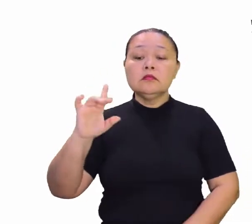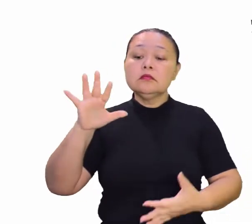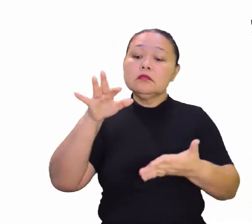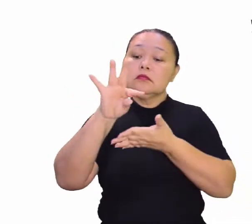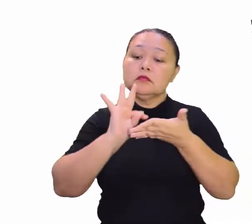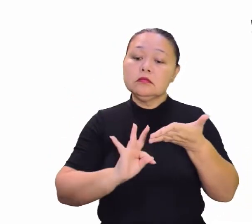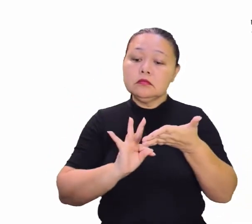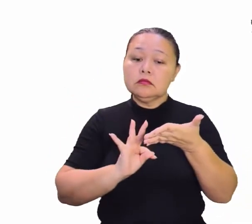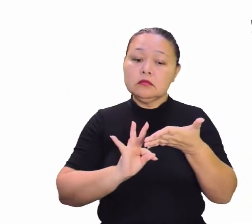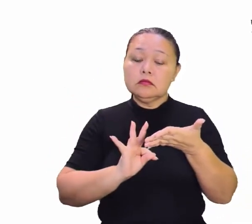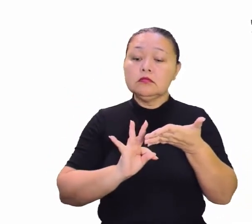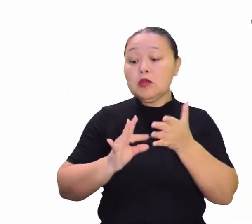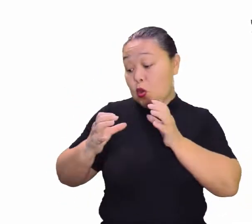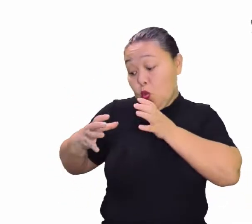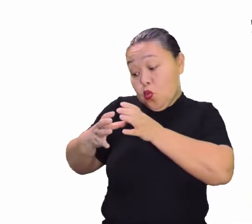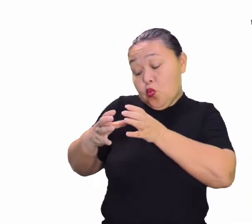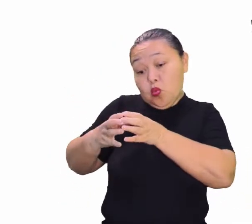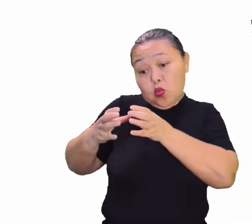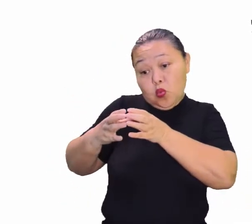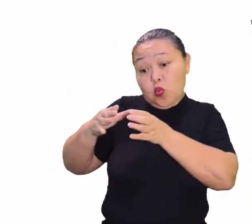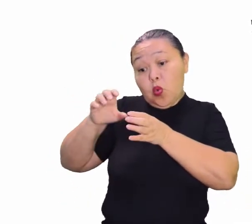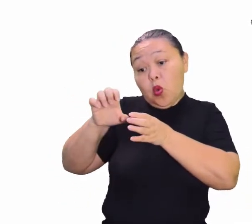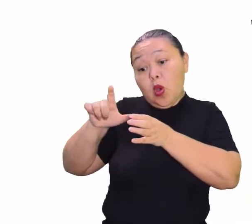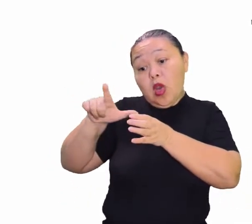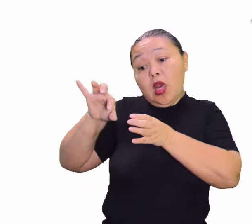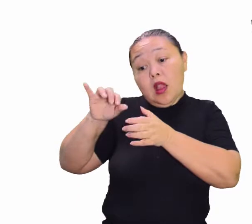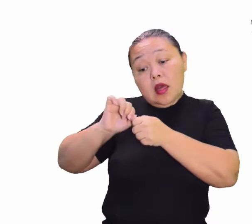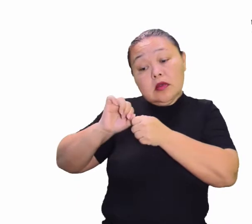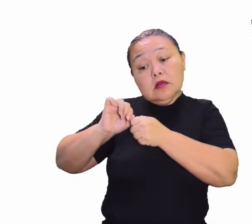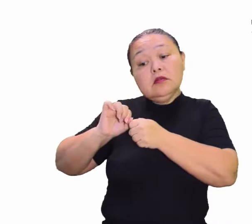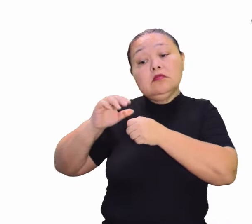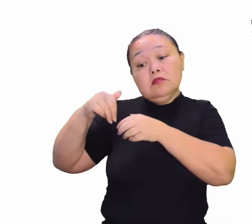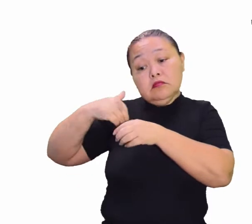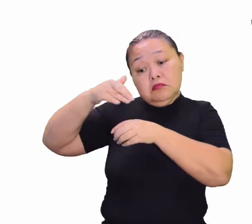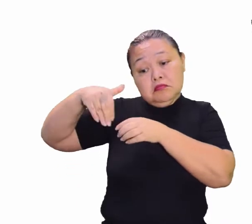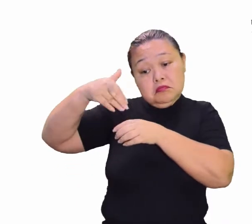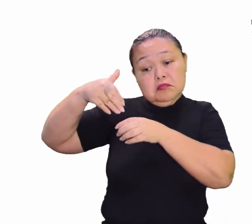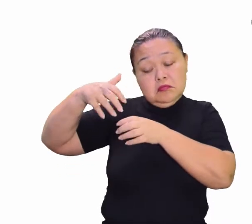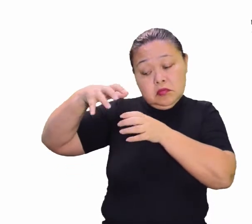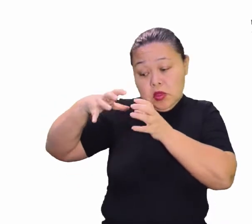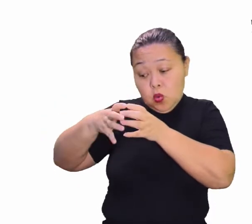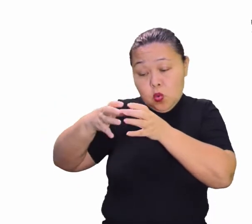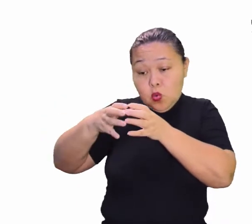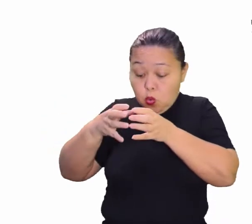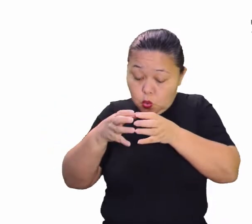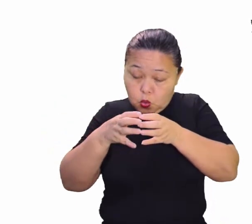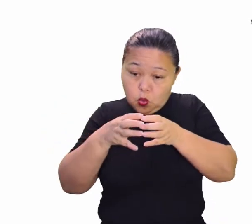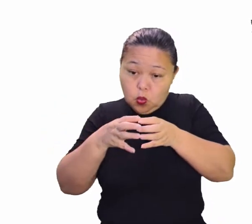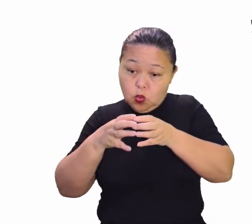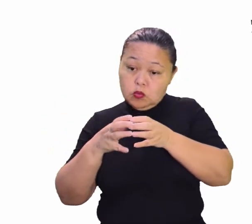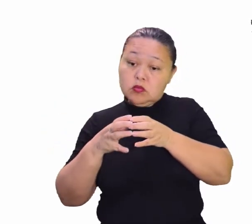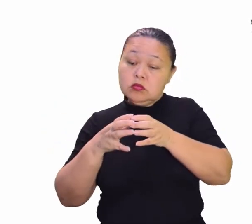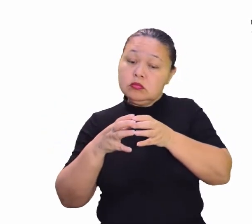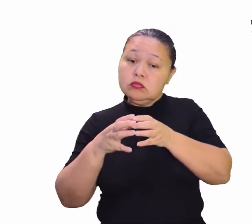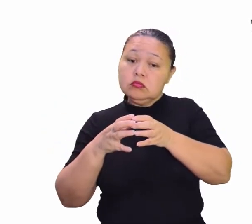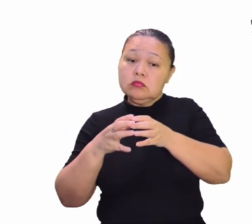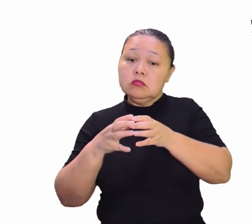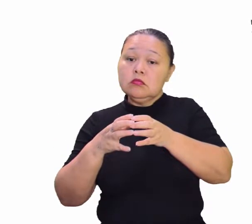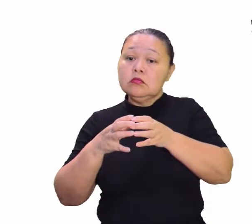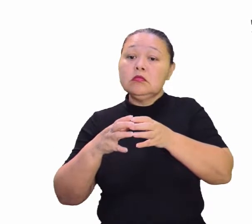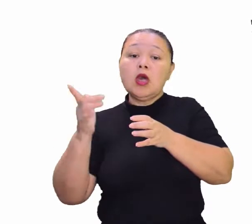falando? Que as elites dominantes, elas ascenderam, ou